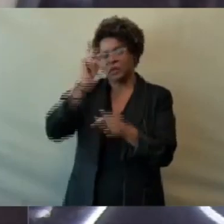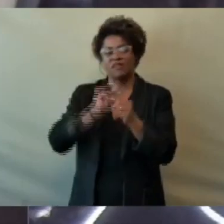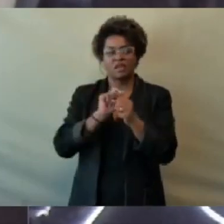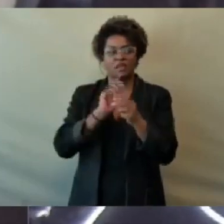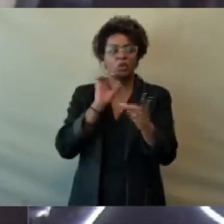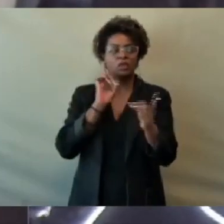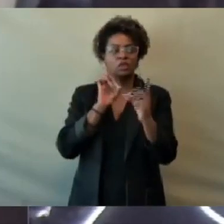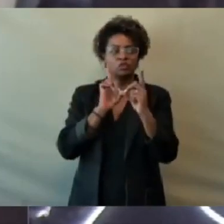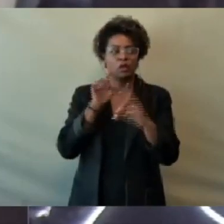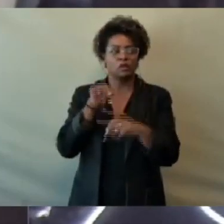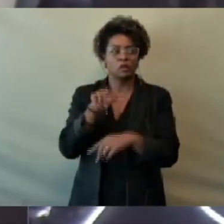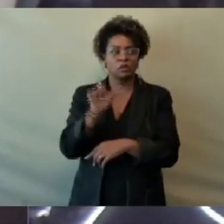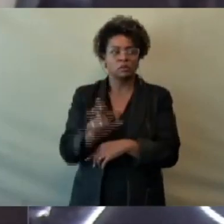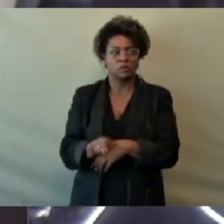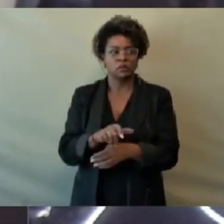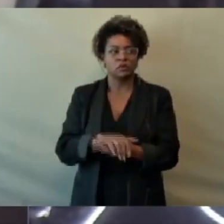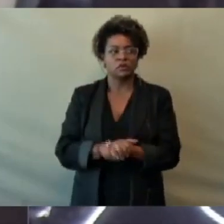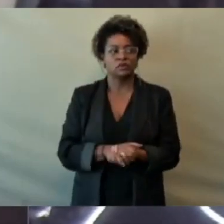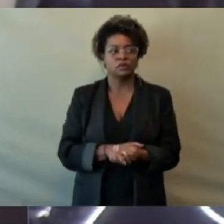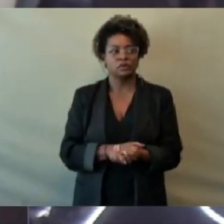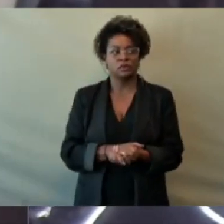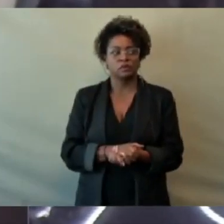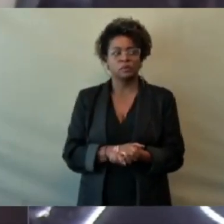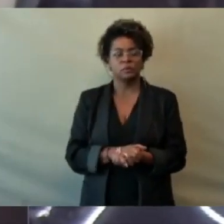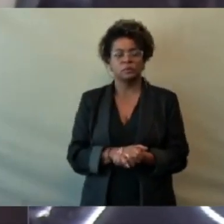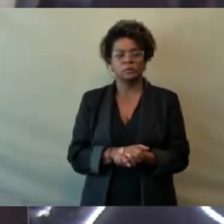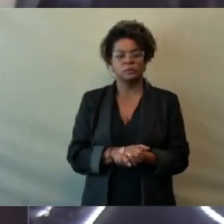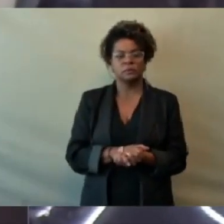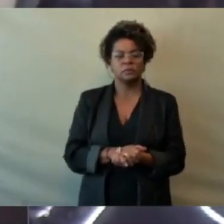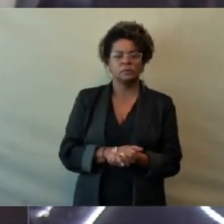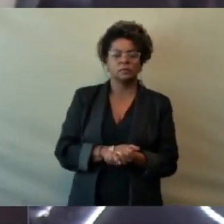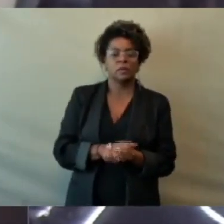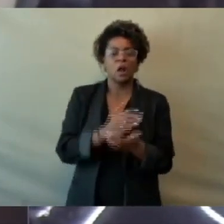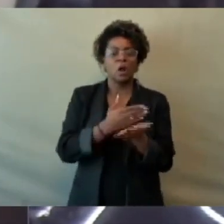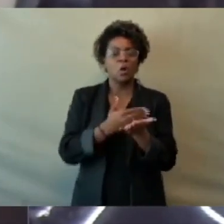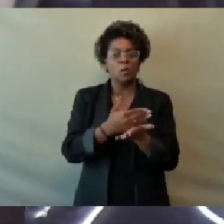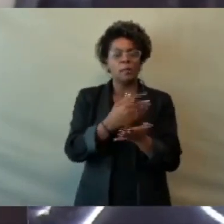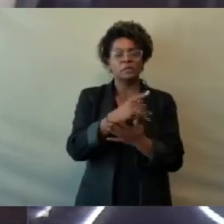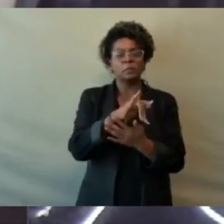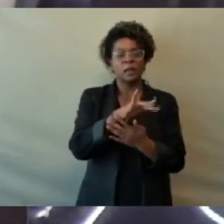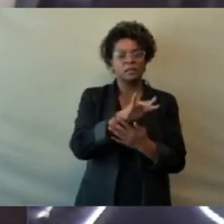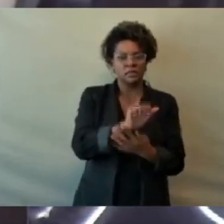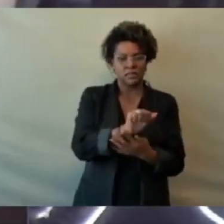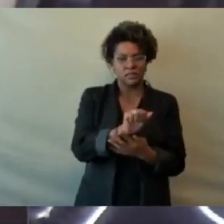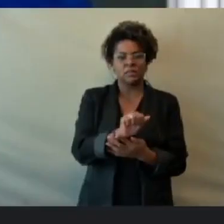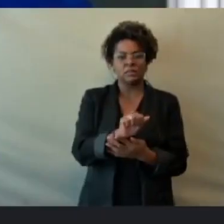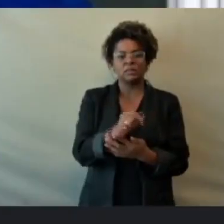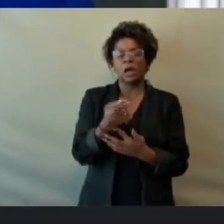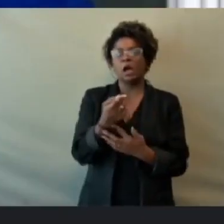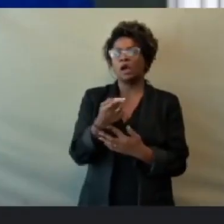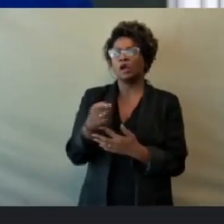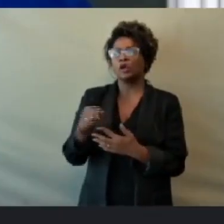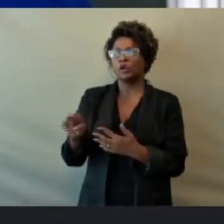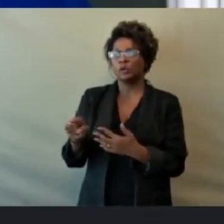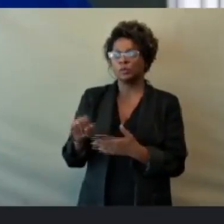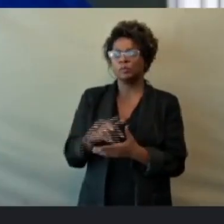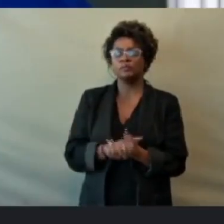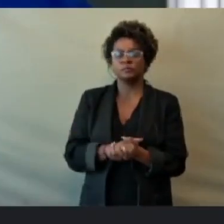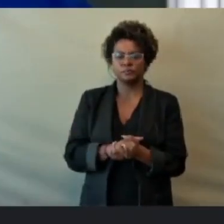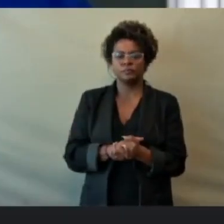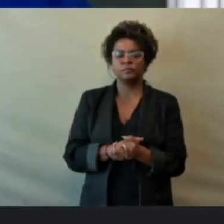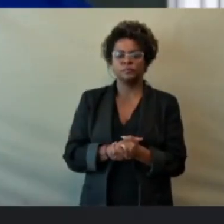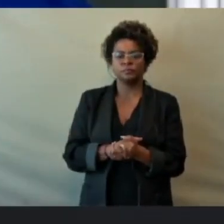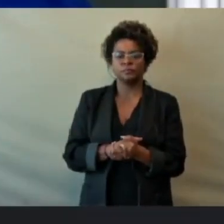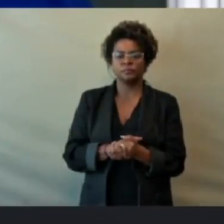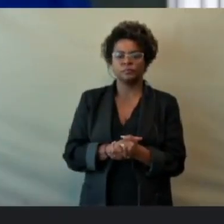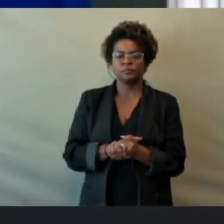eu começo com a Patrícia na qual eu comecei e vamos terminando para ela fazer as considerações finais obrigada